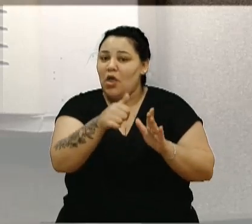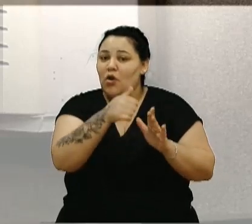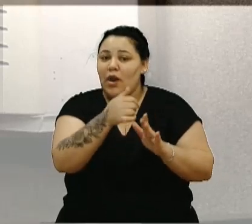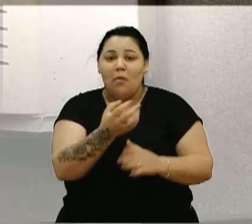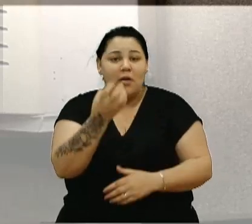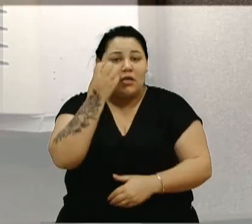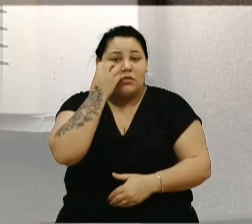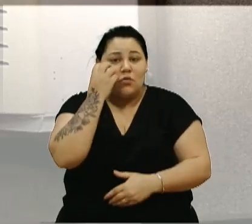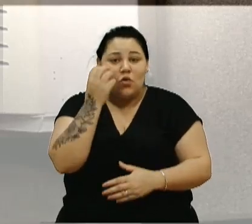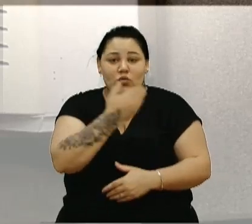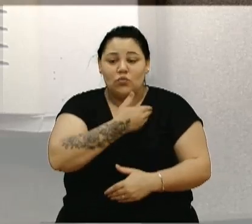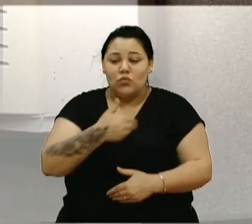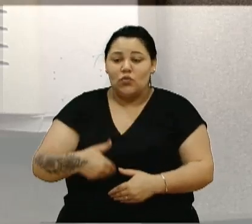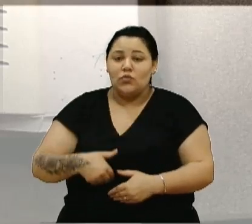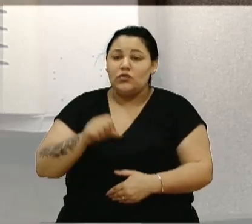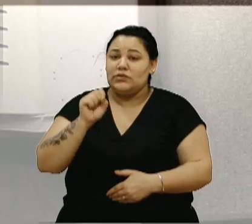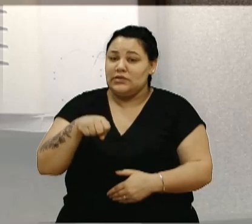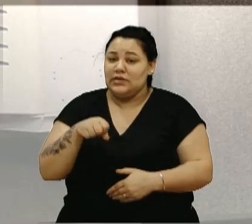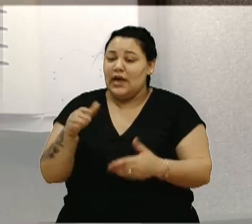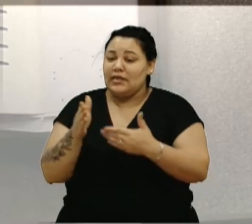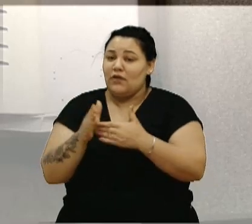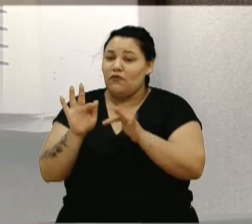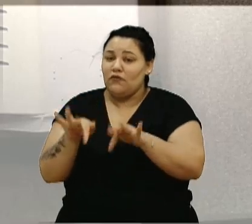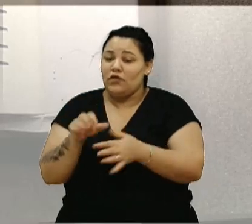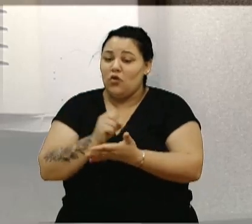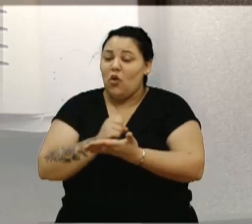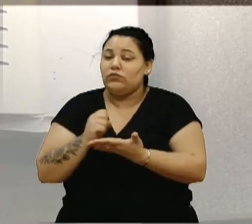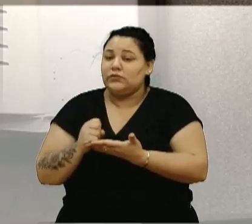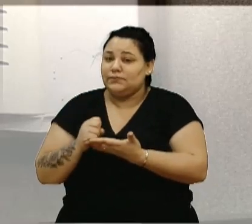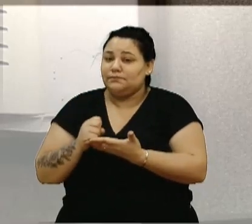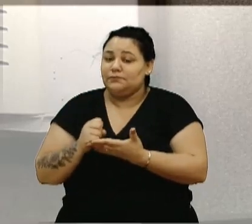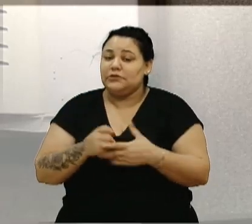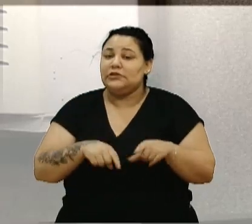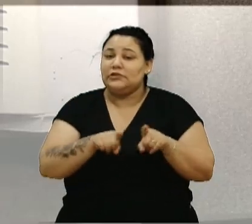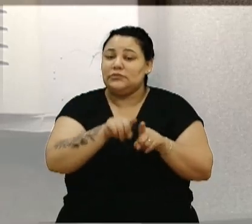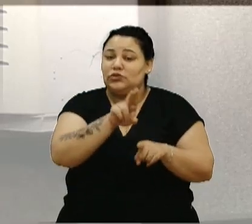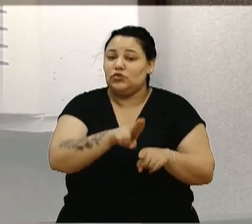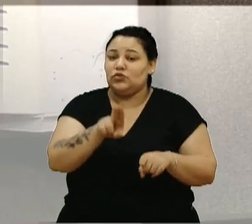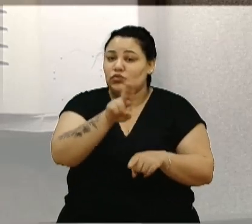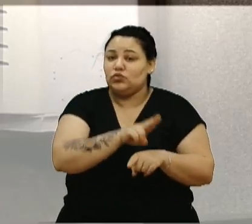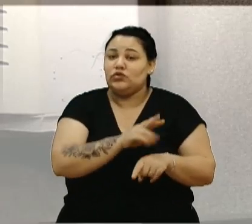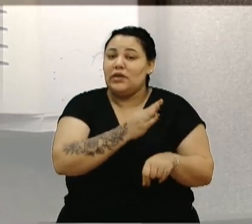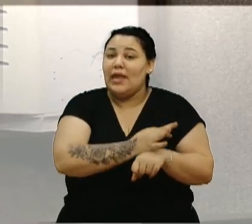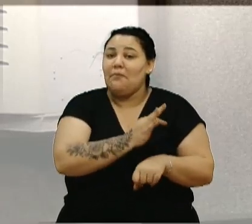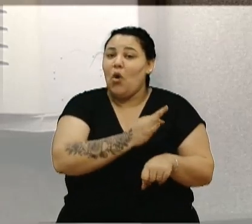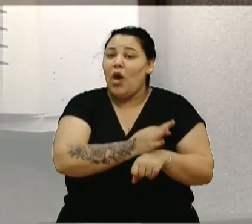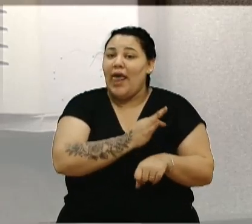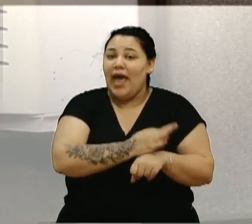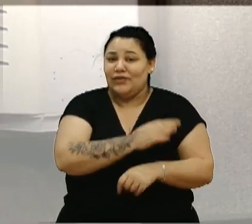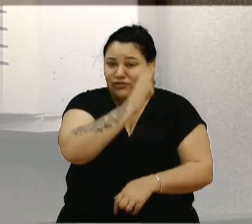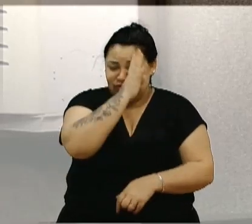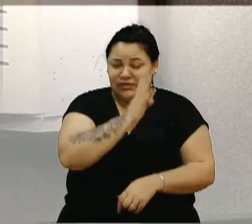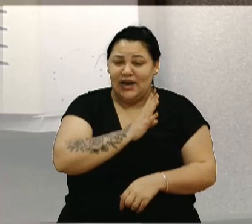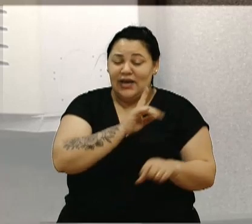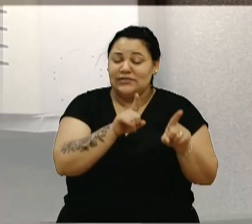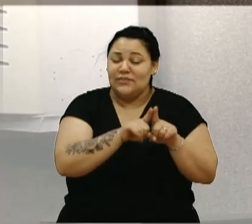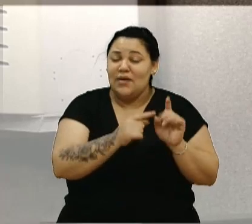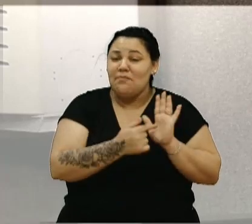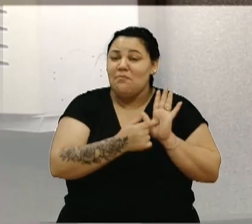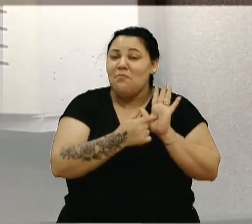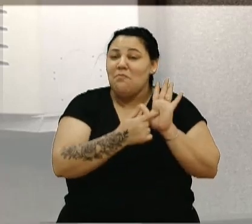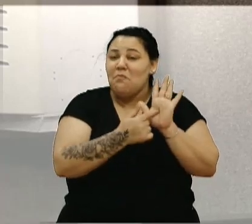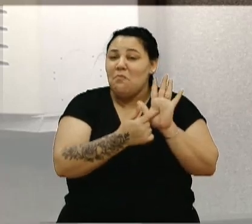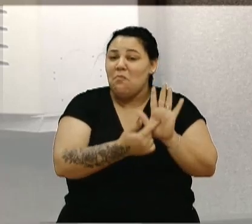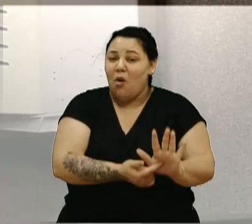patrimônio público ao final do contrato. Além disso, a cessão de uso temporário e gratuito demonstra a celeridade e a eficácia